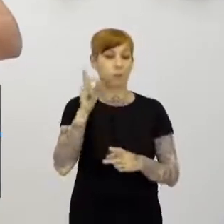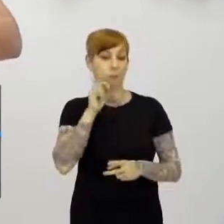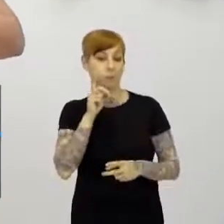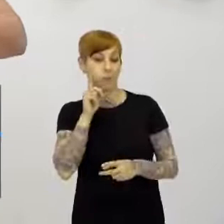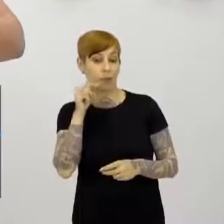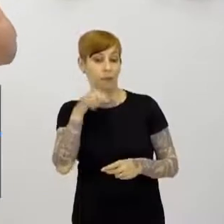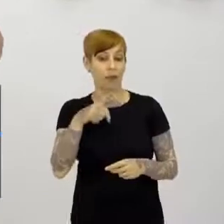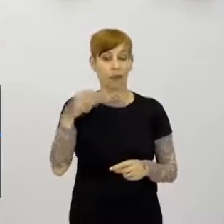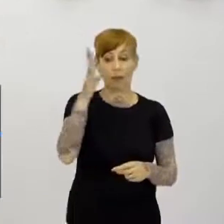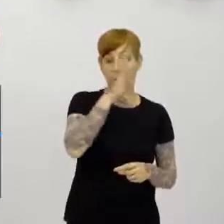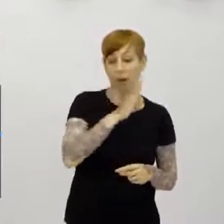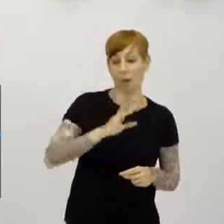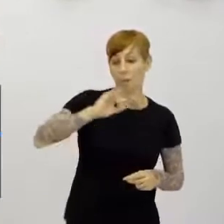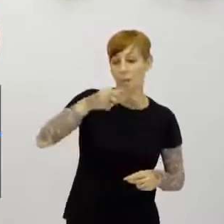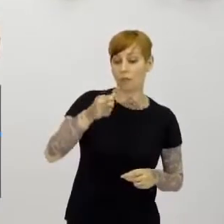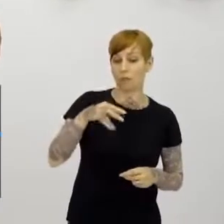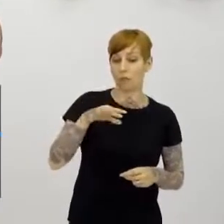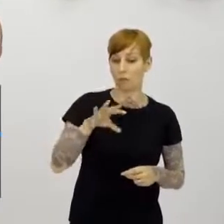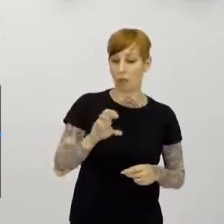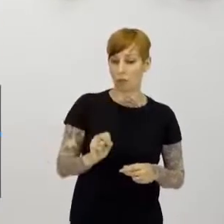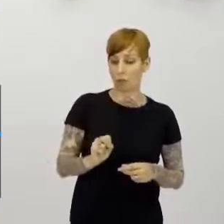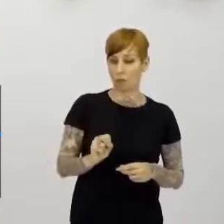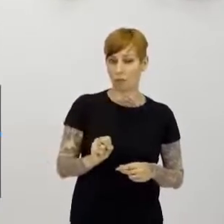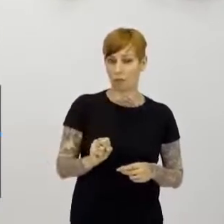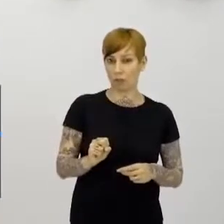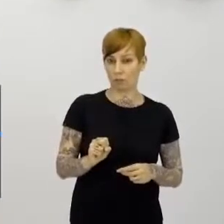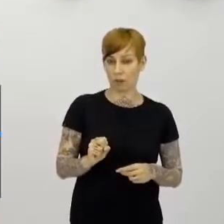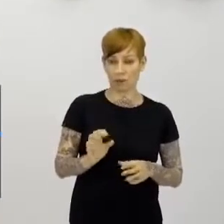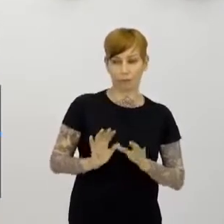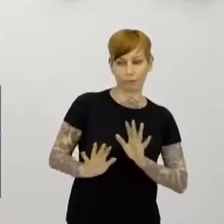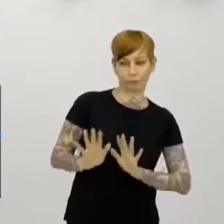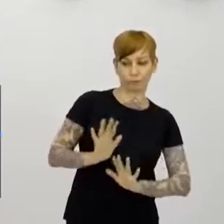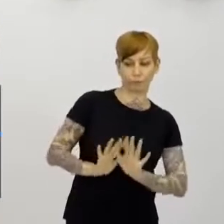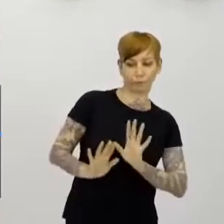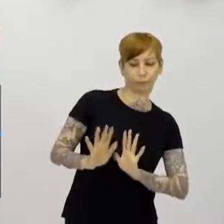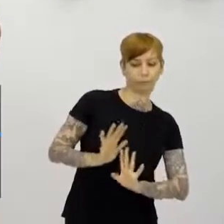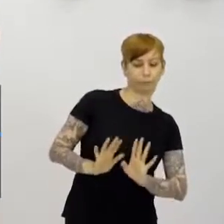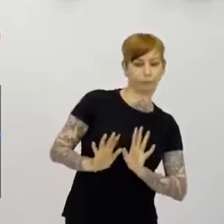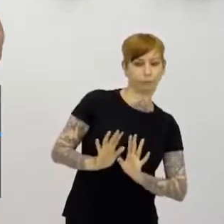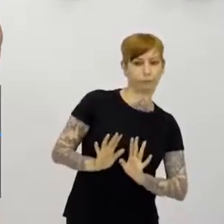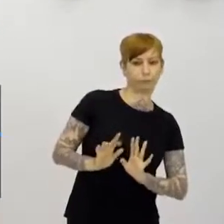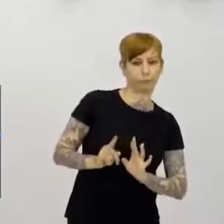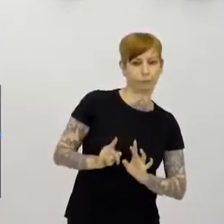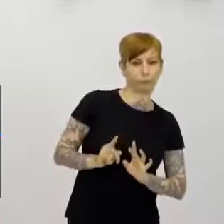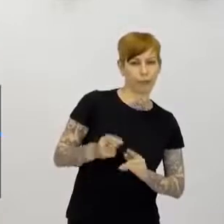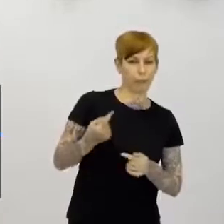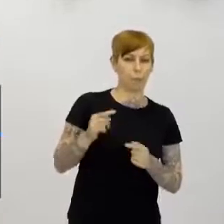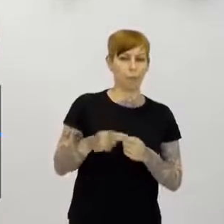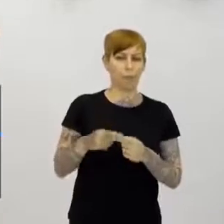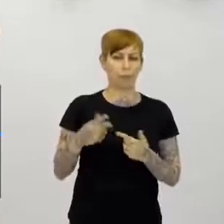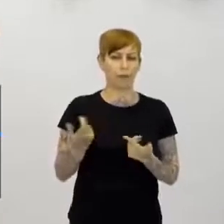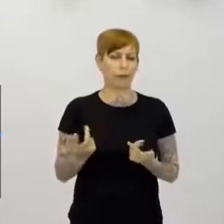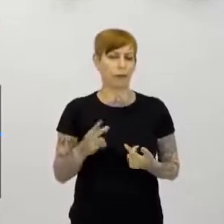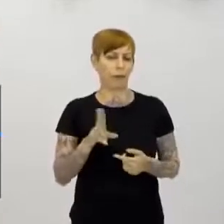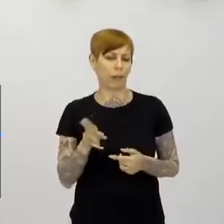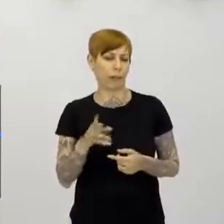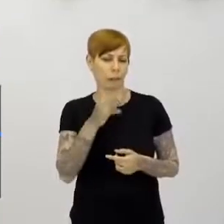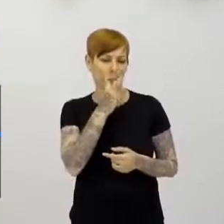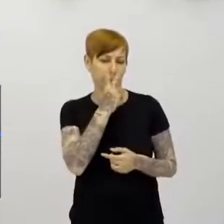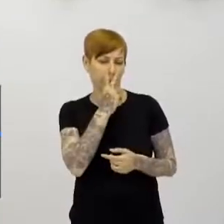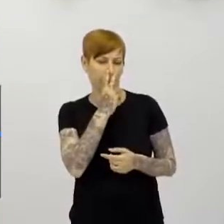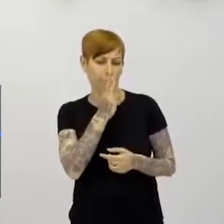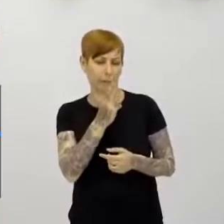ali os grandes empresários começam a olhar Jânio Quadros com certo receio, mas espera aí, isso que ele está fazendo tem cara de